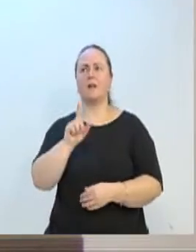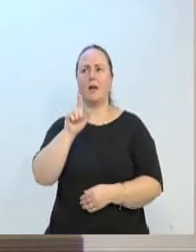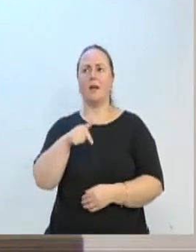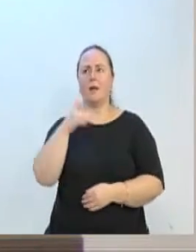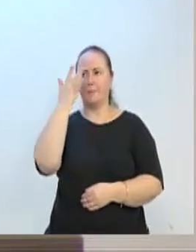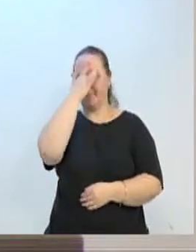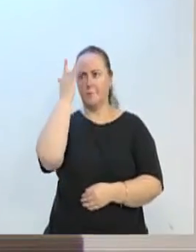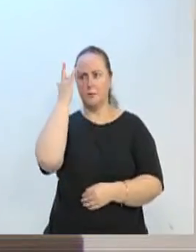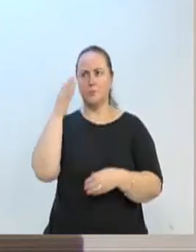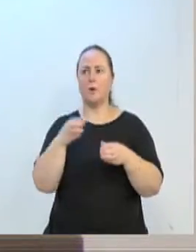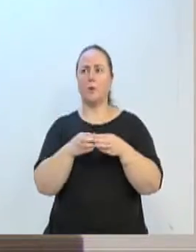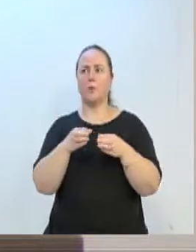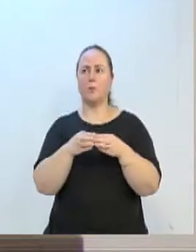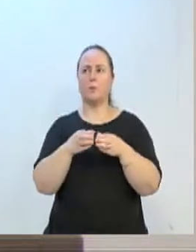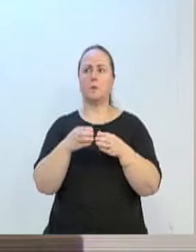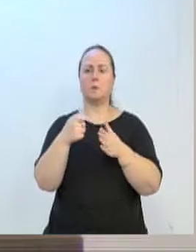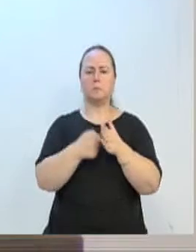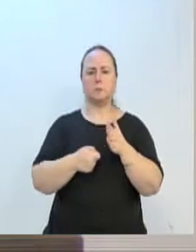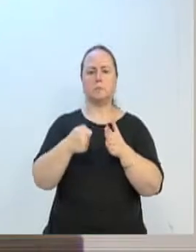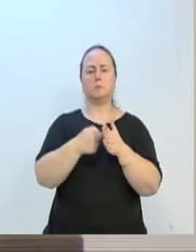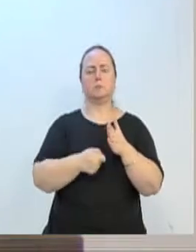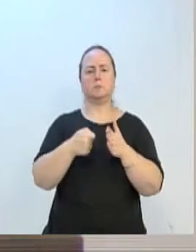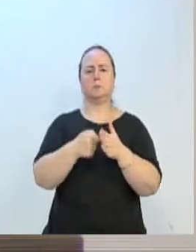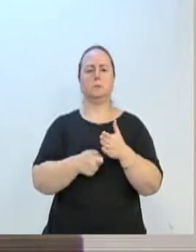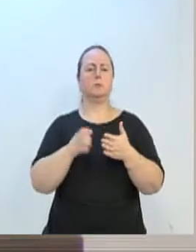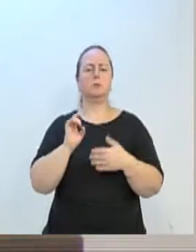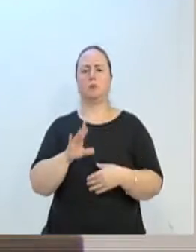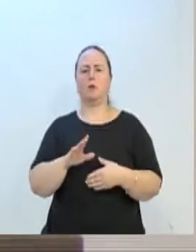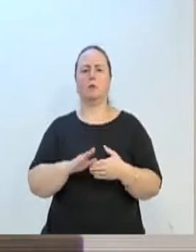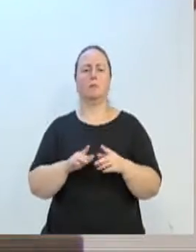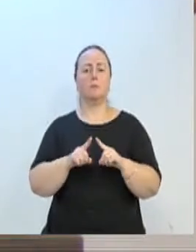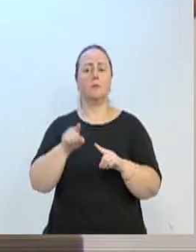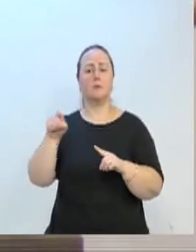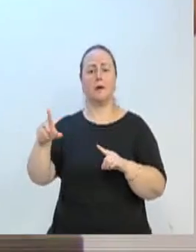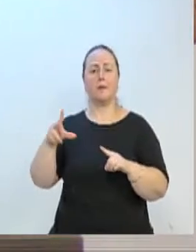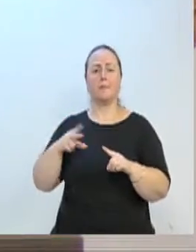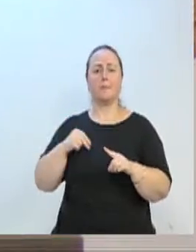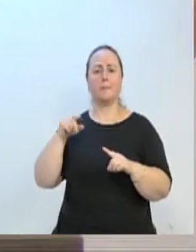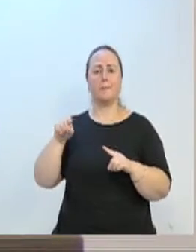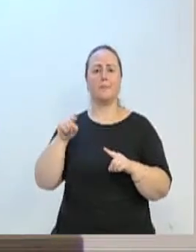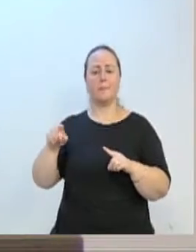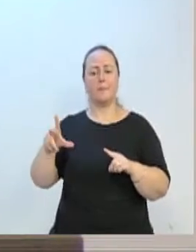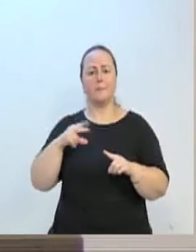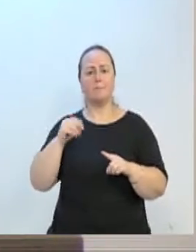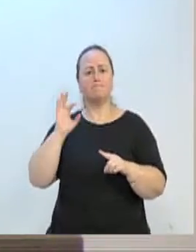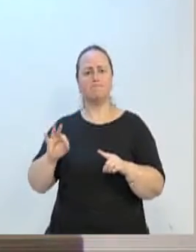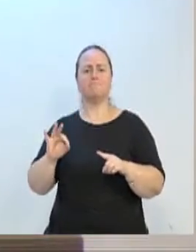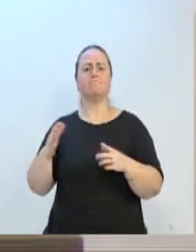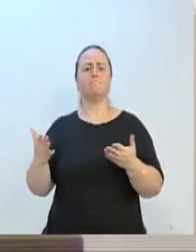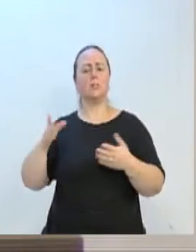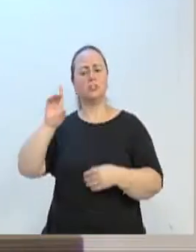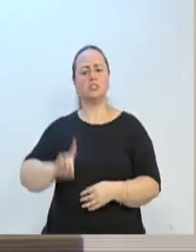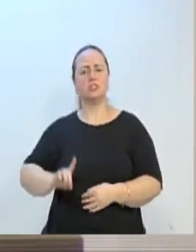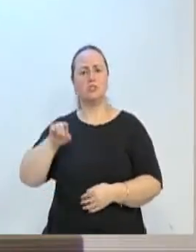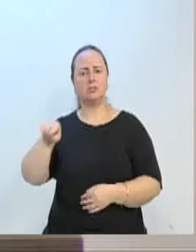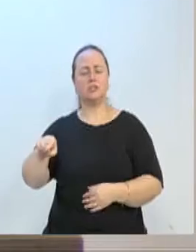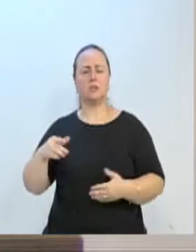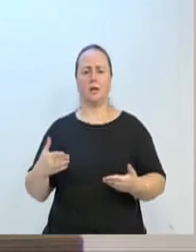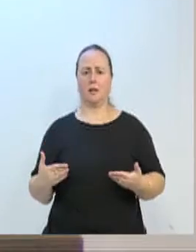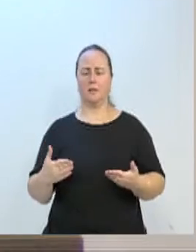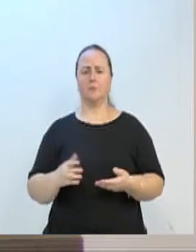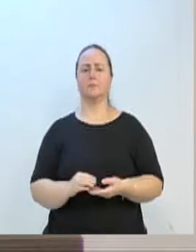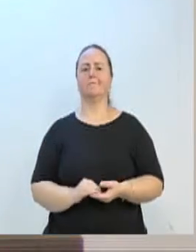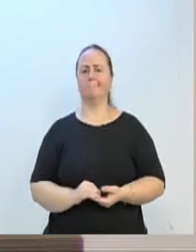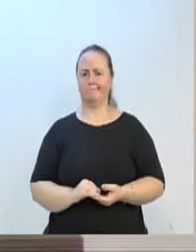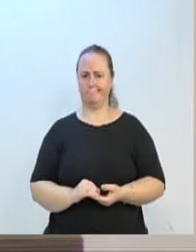que não estão se esforçando para lhes dar e que lhes é devido. A valorização salarial, a valorização que eles precisam realmente,